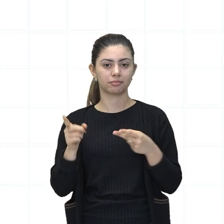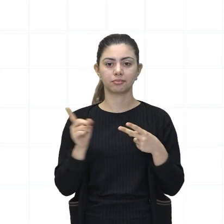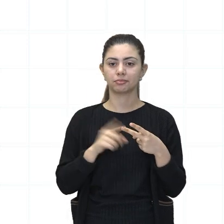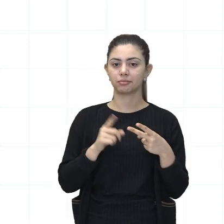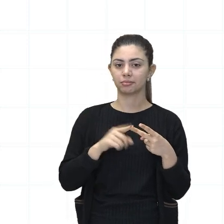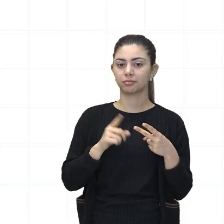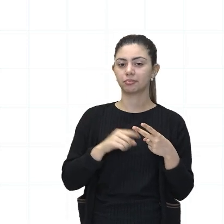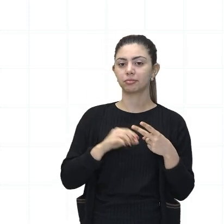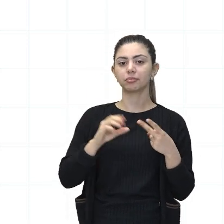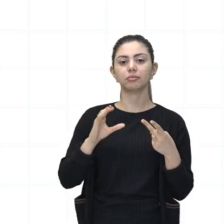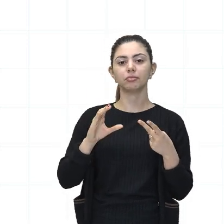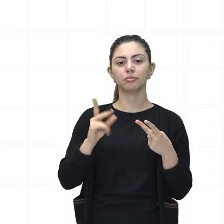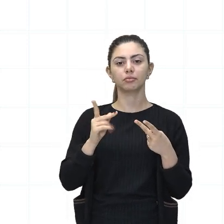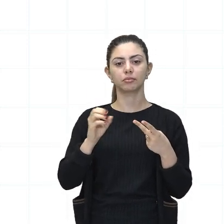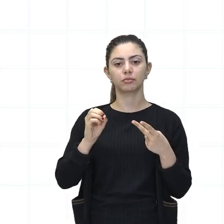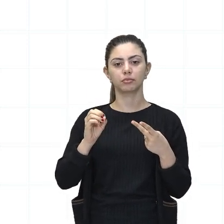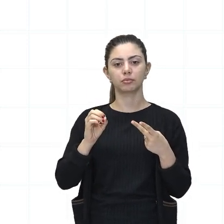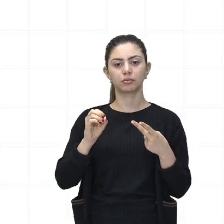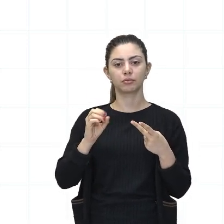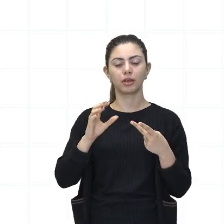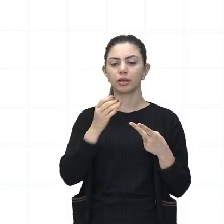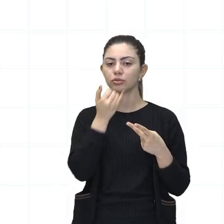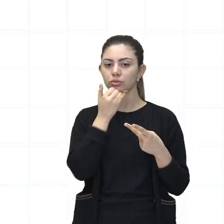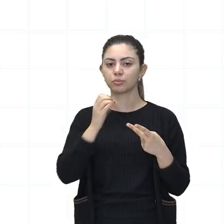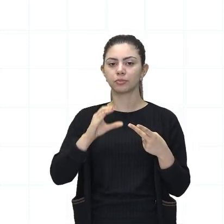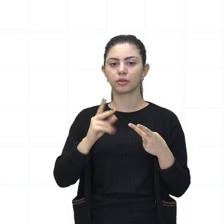veremos chronicles,